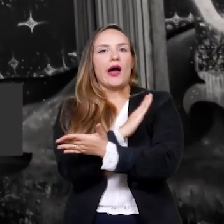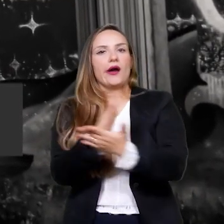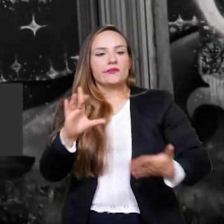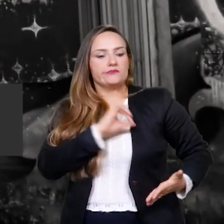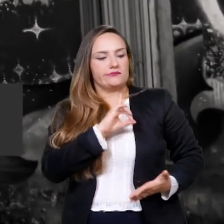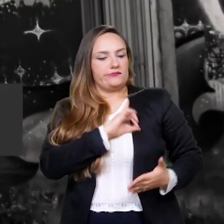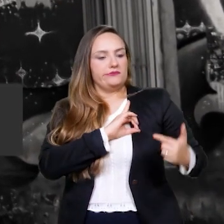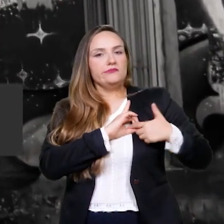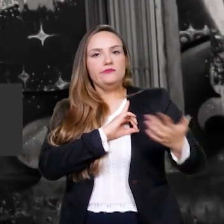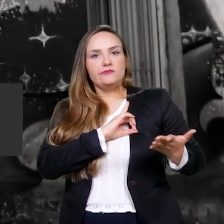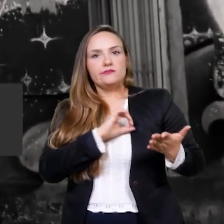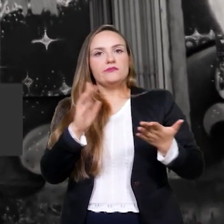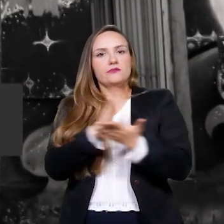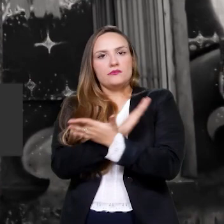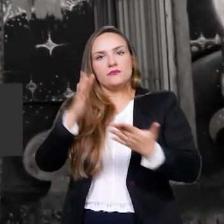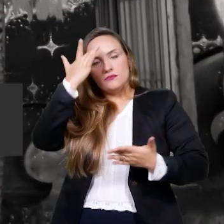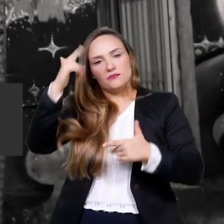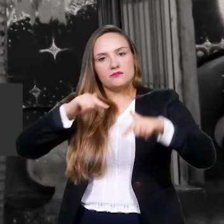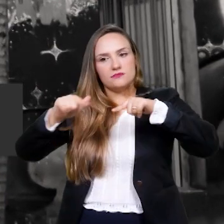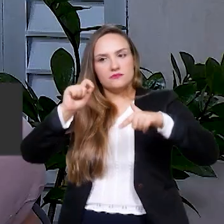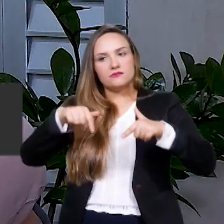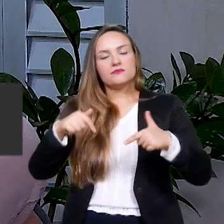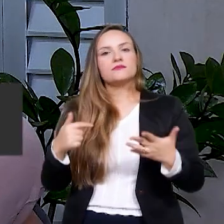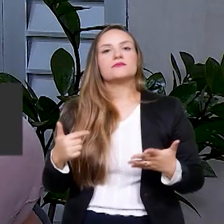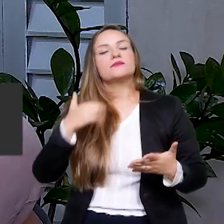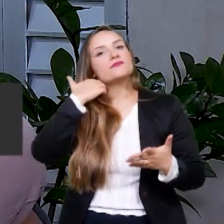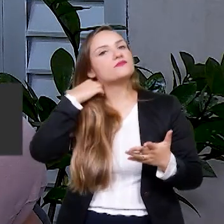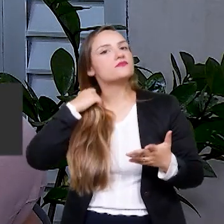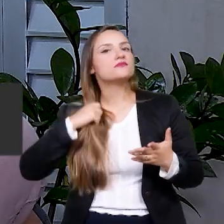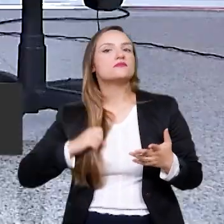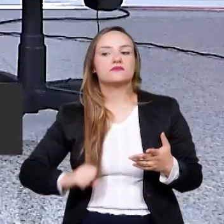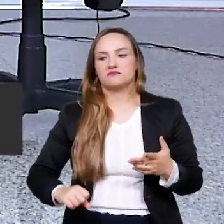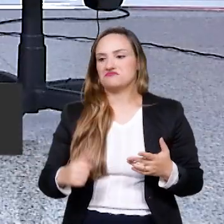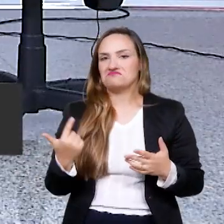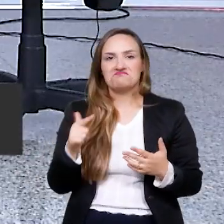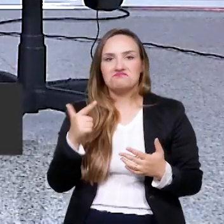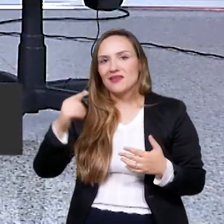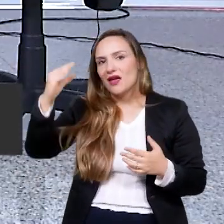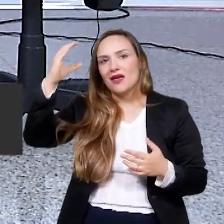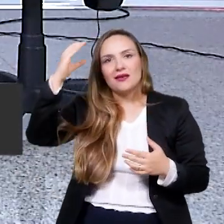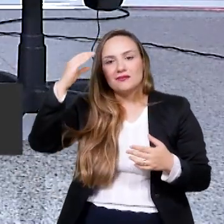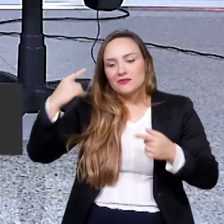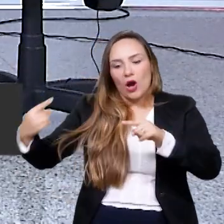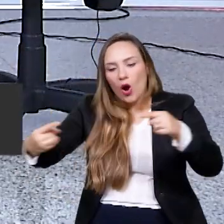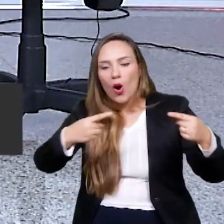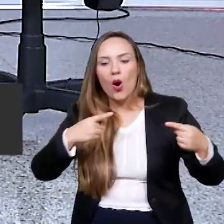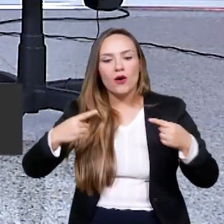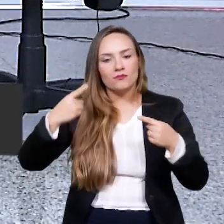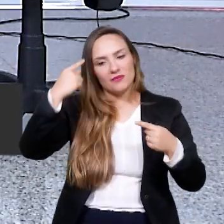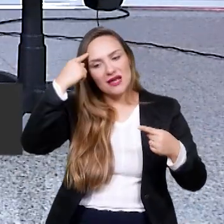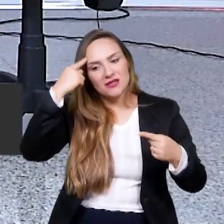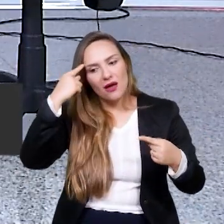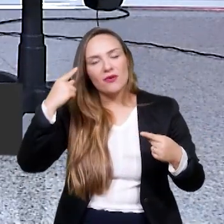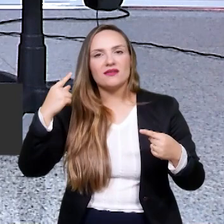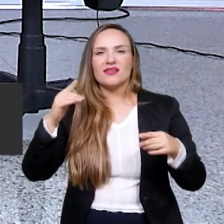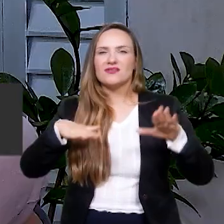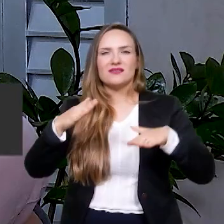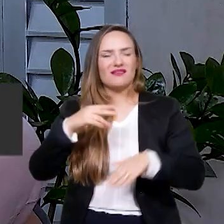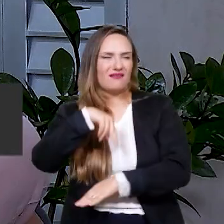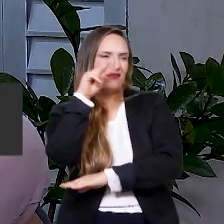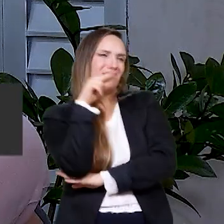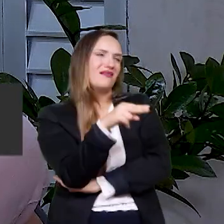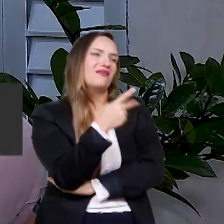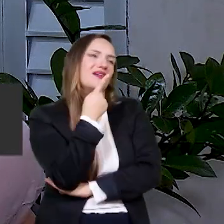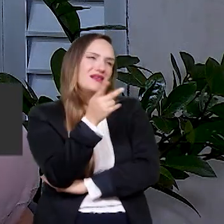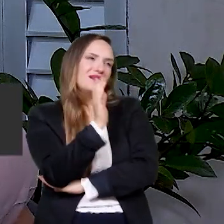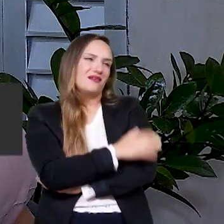que trabalham, até por uma falta de discussão mais aprofundada sobre a questão, tratam isso como se eles fossem psicólogos. A